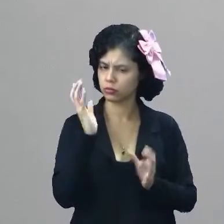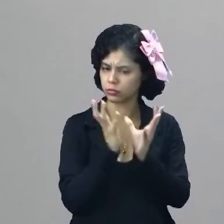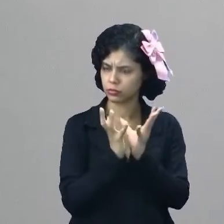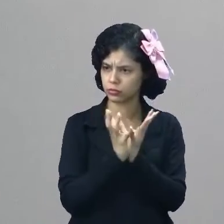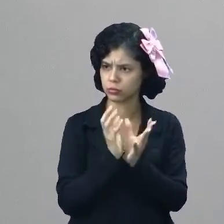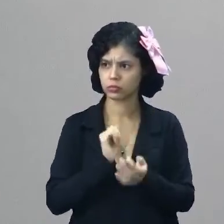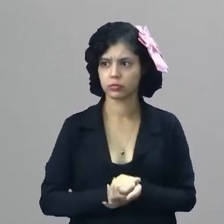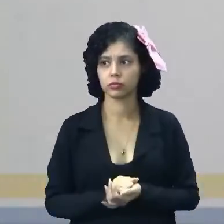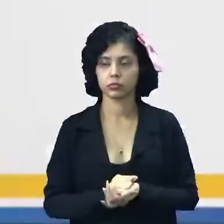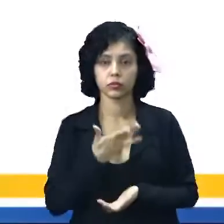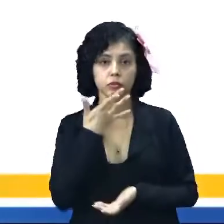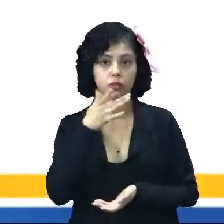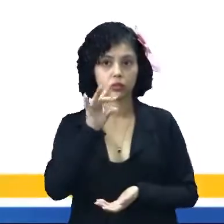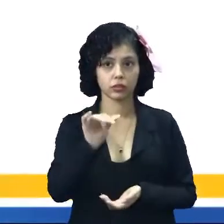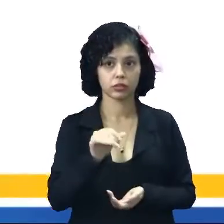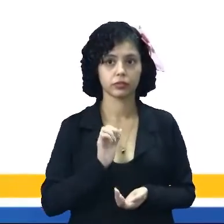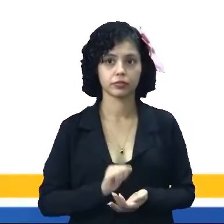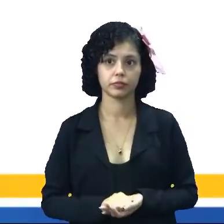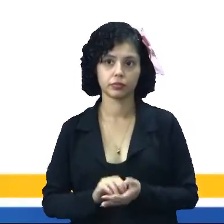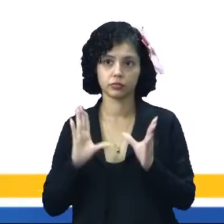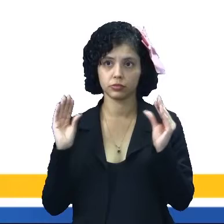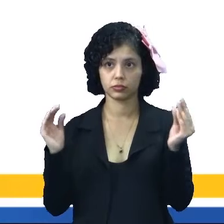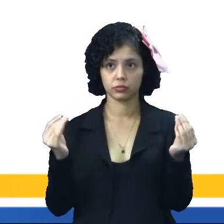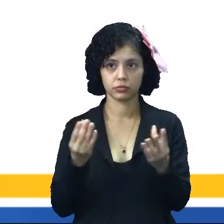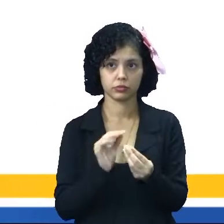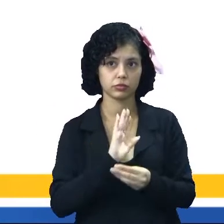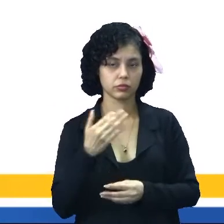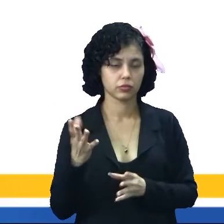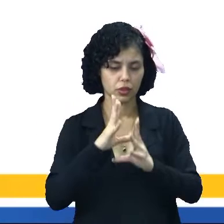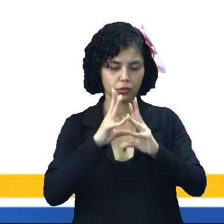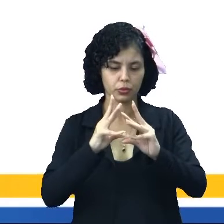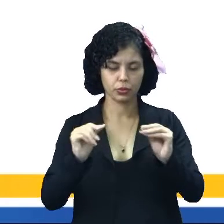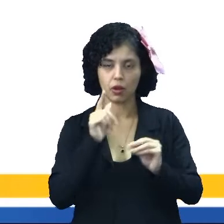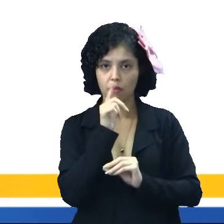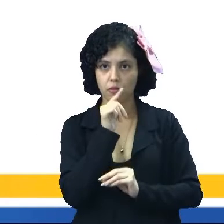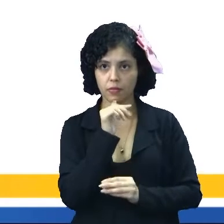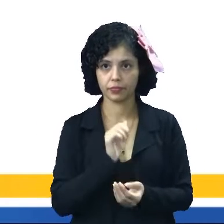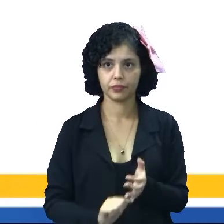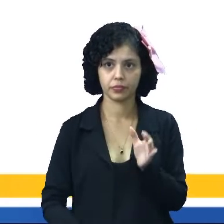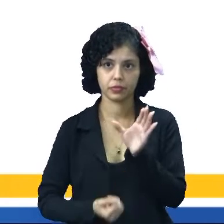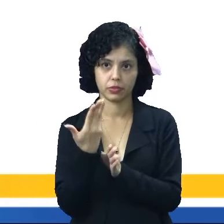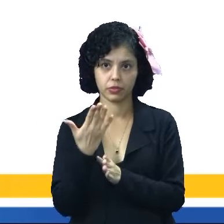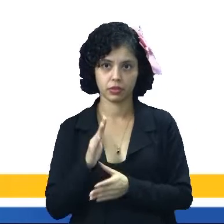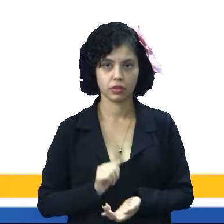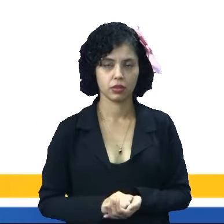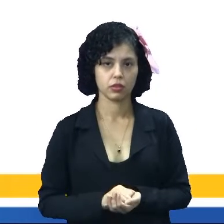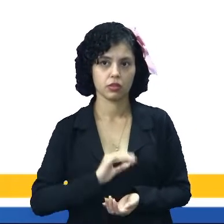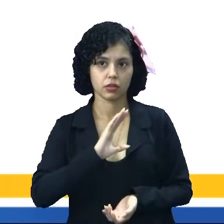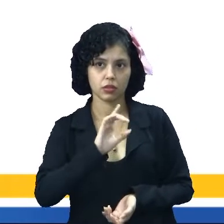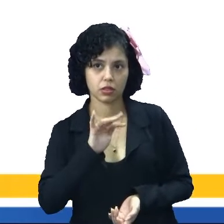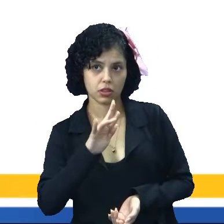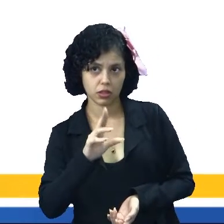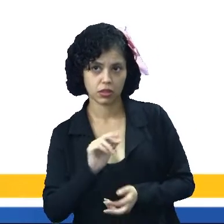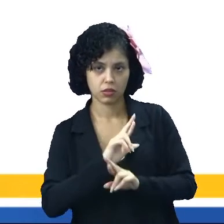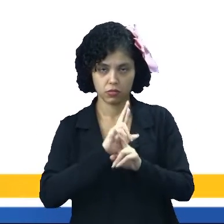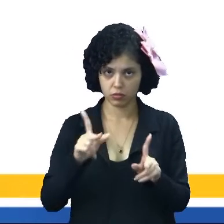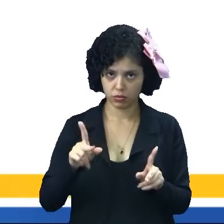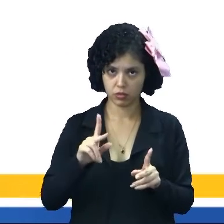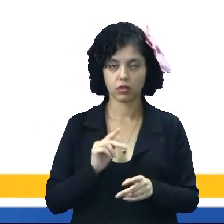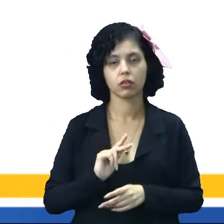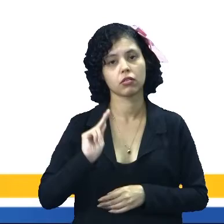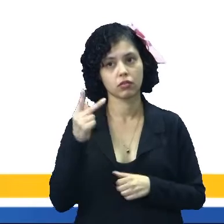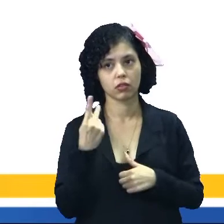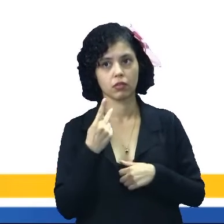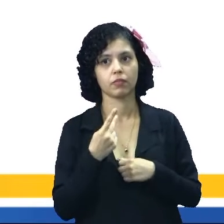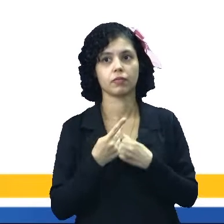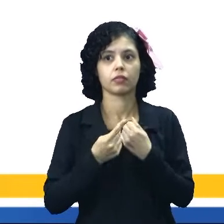grupo? Sal, ele vai ser uma substância que quando dissolvida em água, origina pelo menos um cátion diferente de